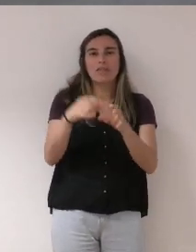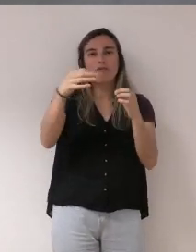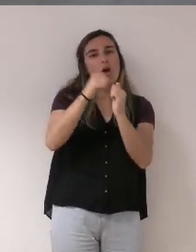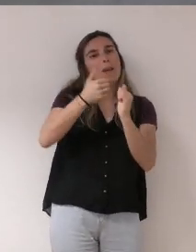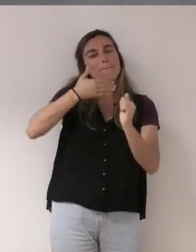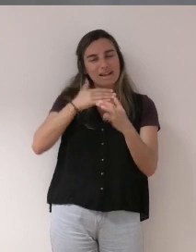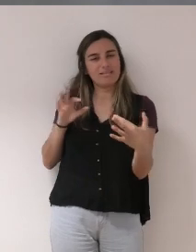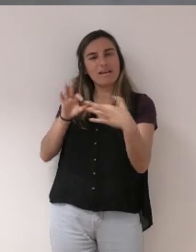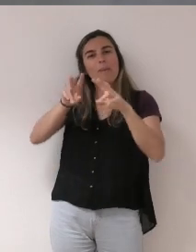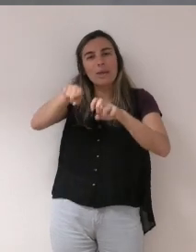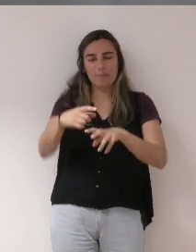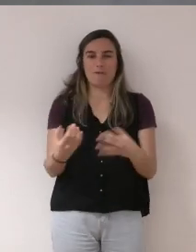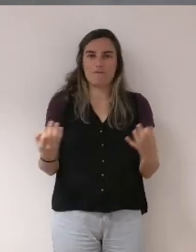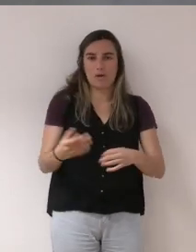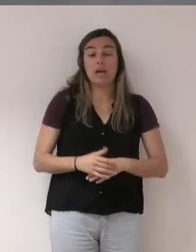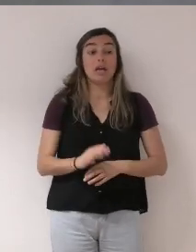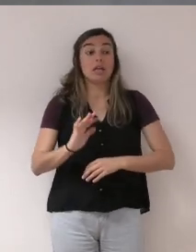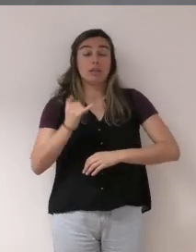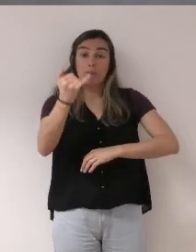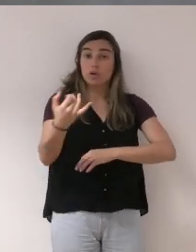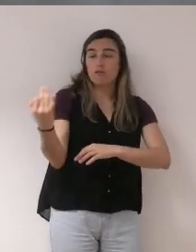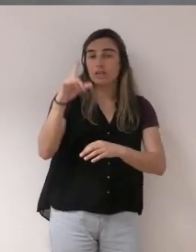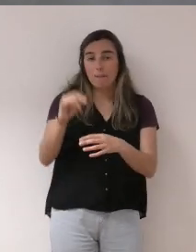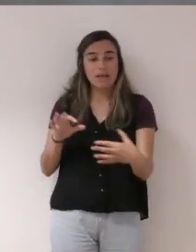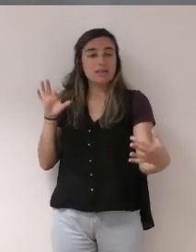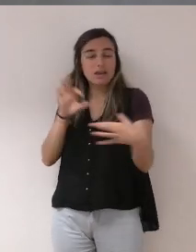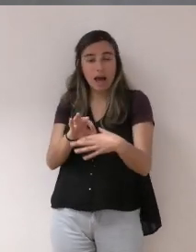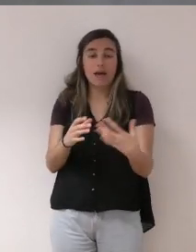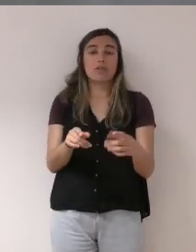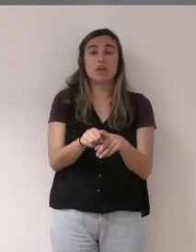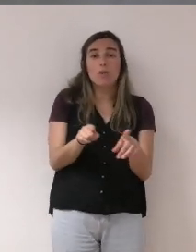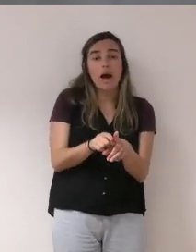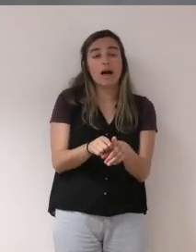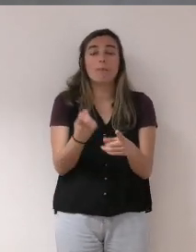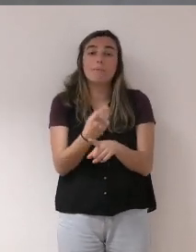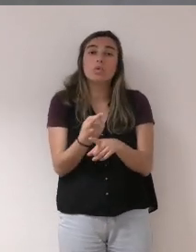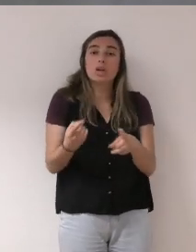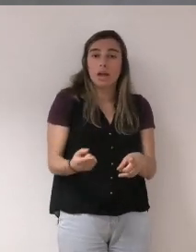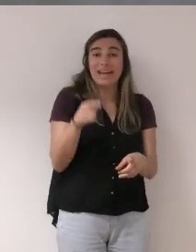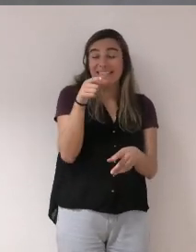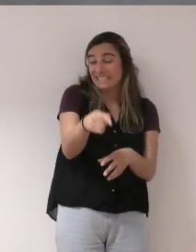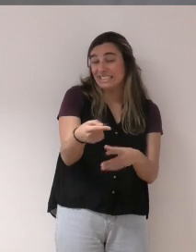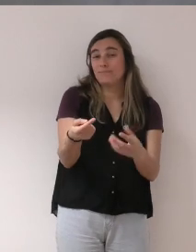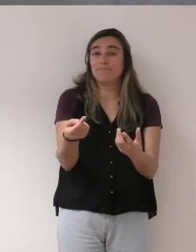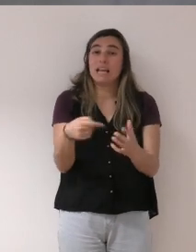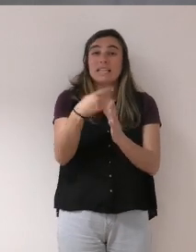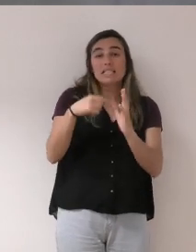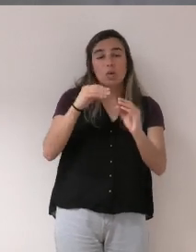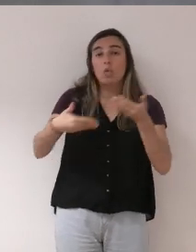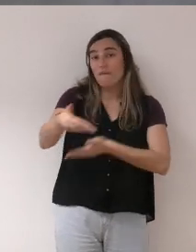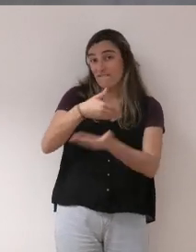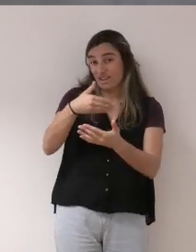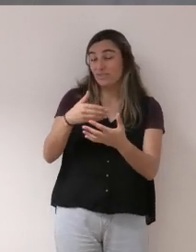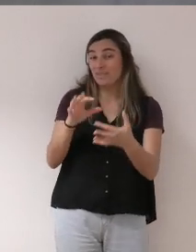branco. Entretanto, cruzei com o próprio motivo deste ciclo de